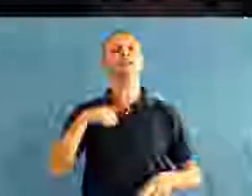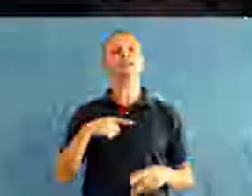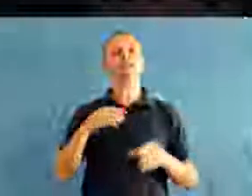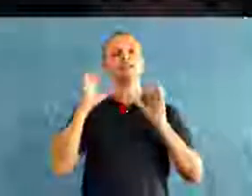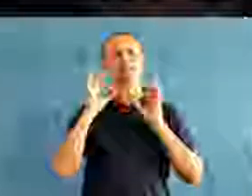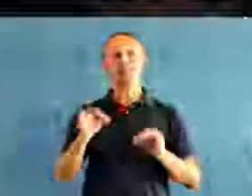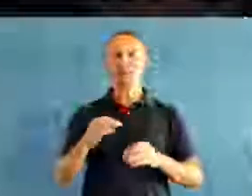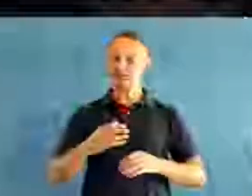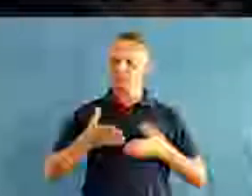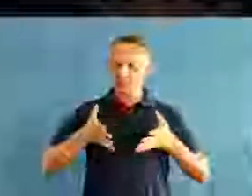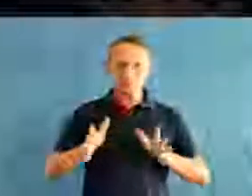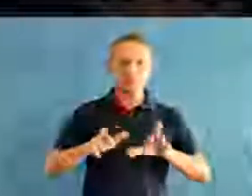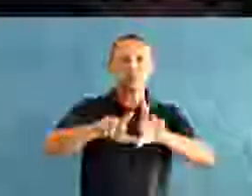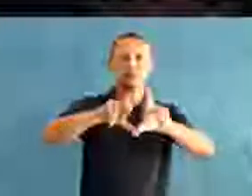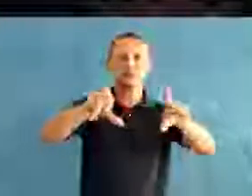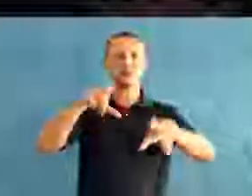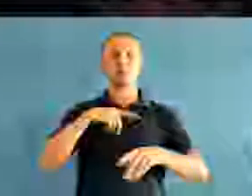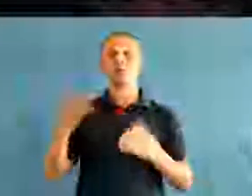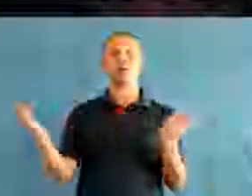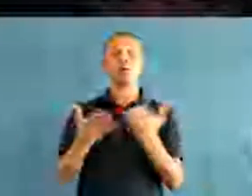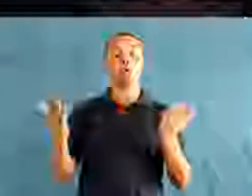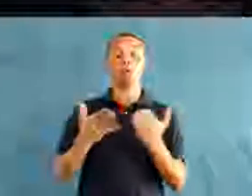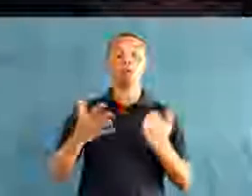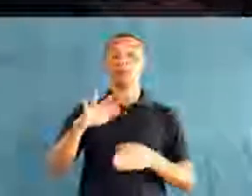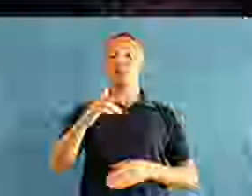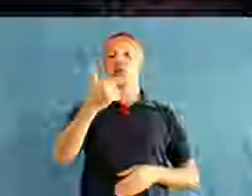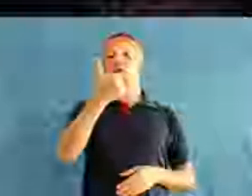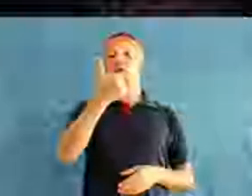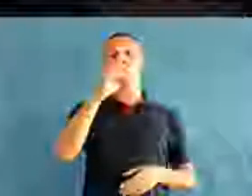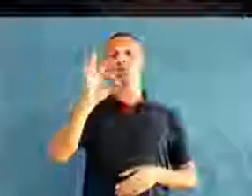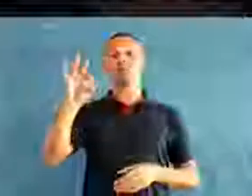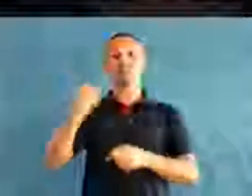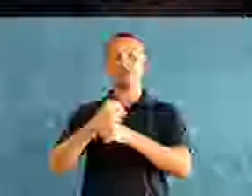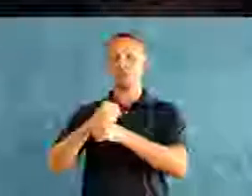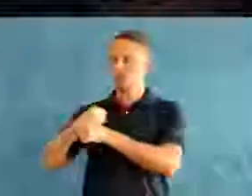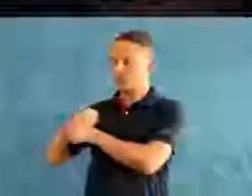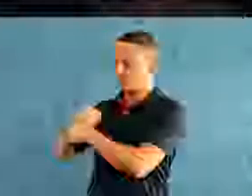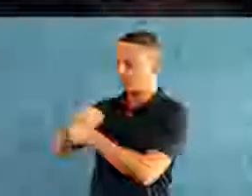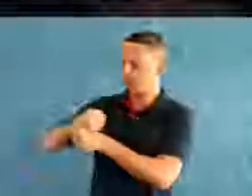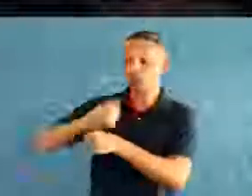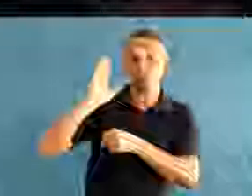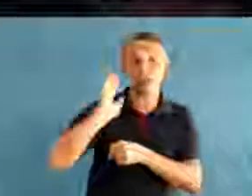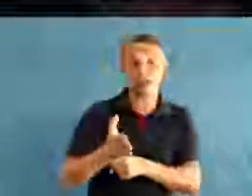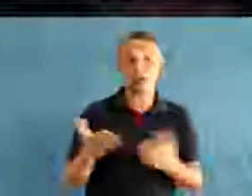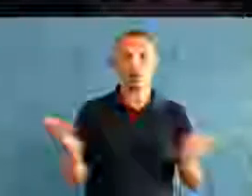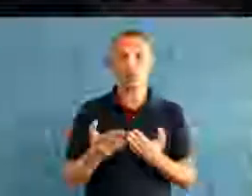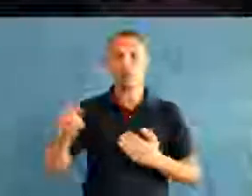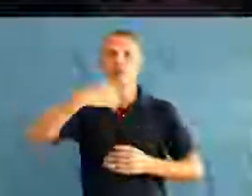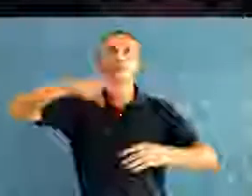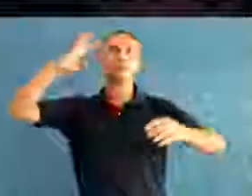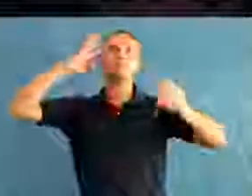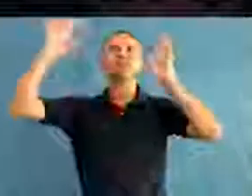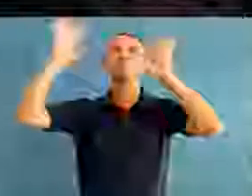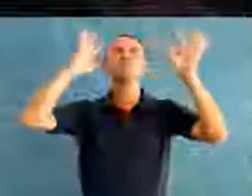com ela. E hoje, 200 anos após, aquela inquietação, reflexões e